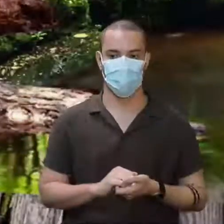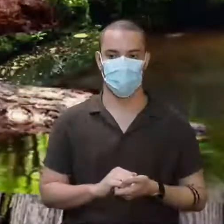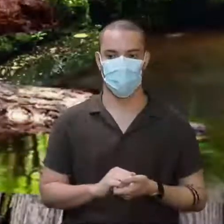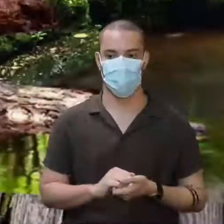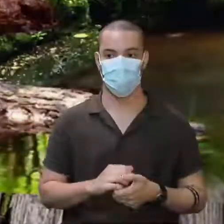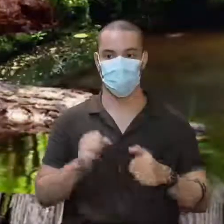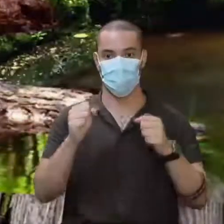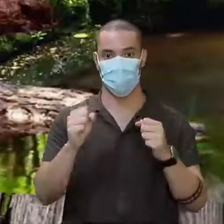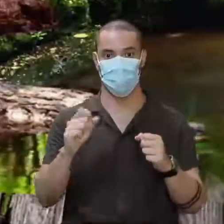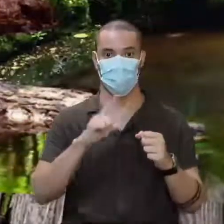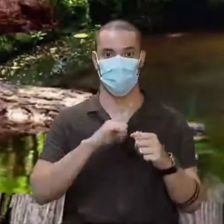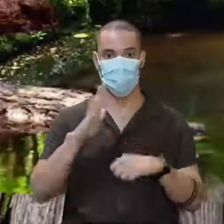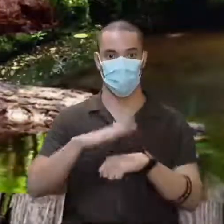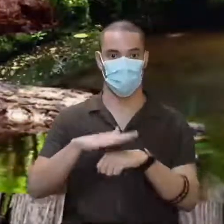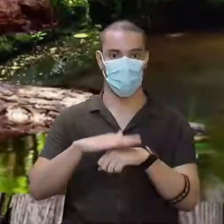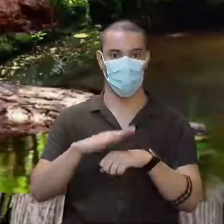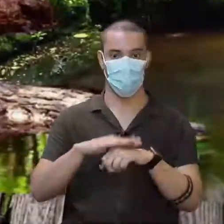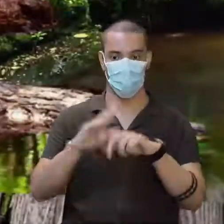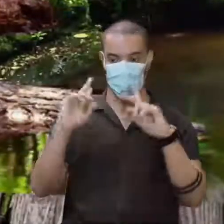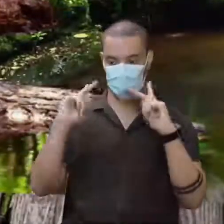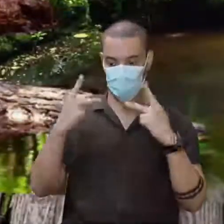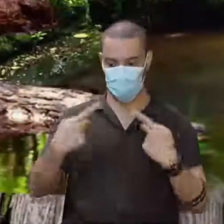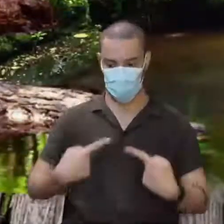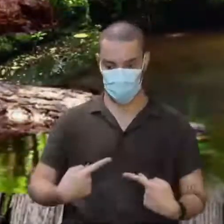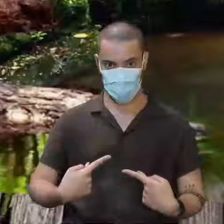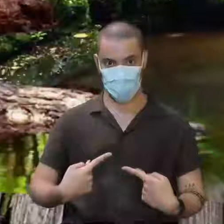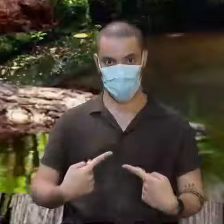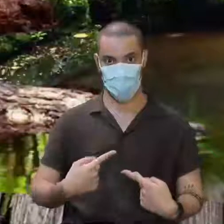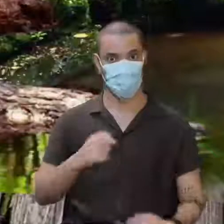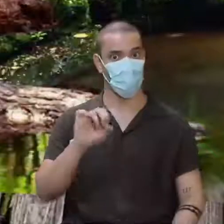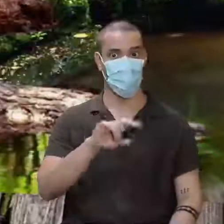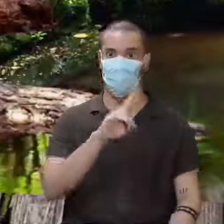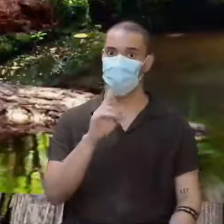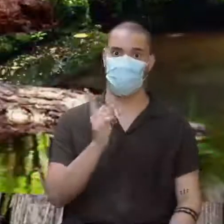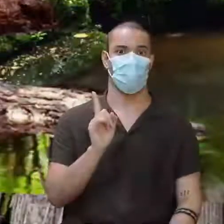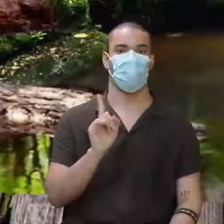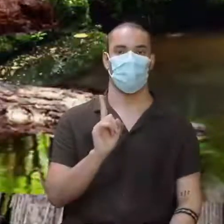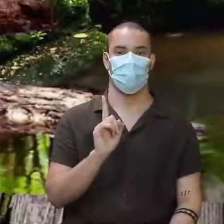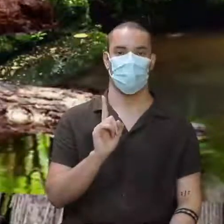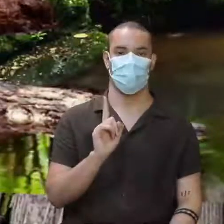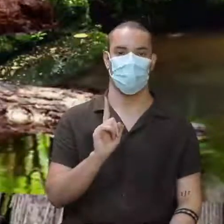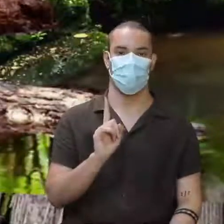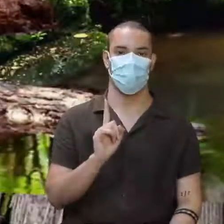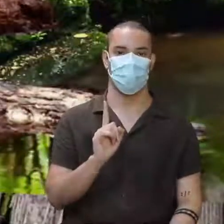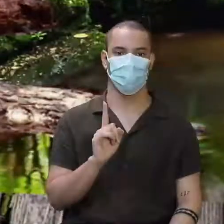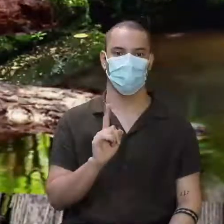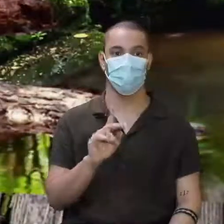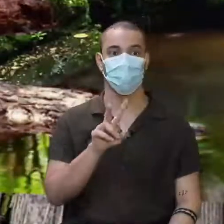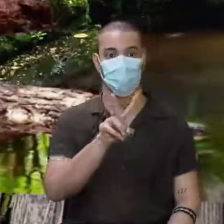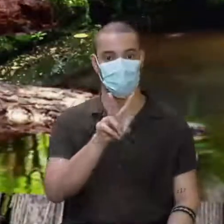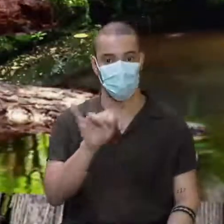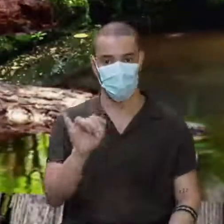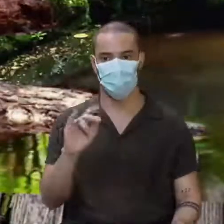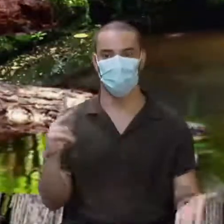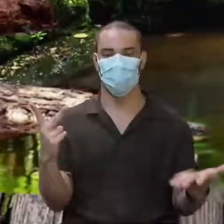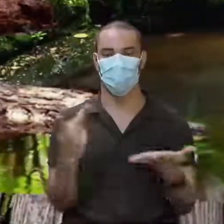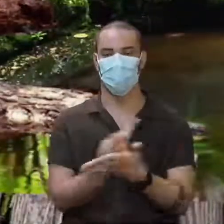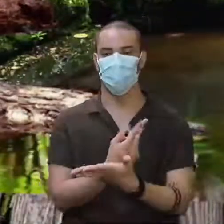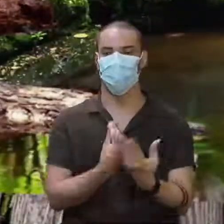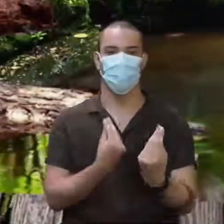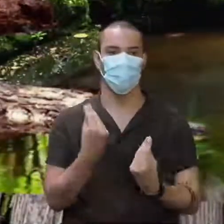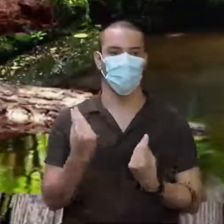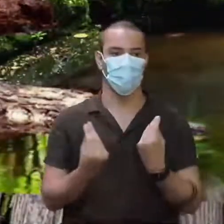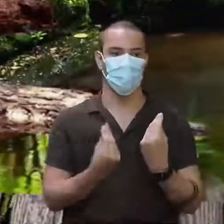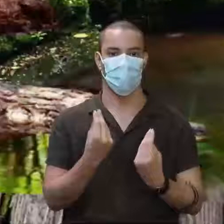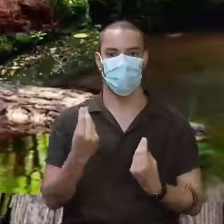Pode ter a ação humana ou não. E vai acontecer